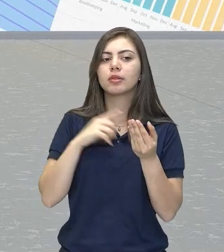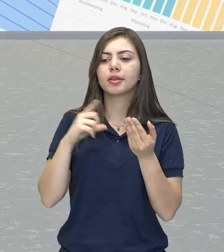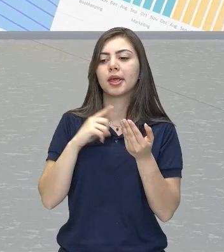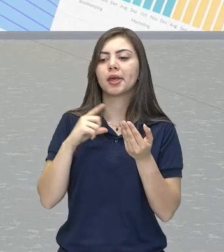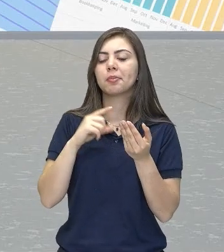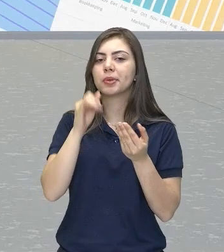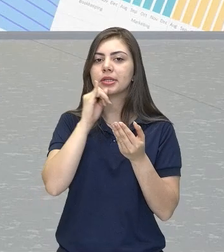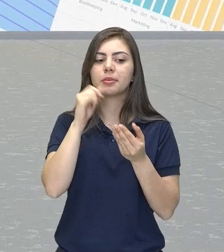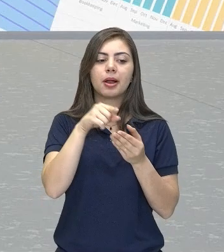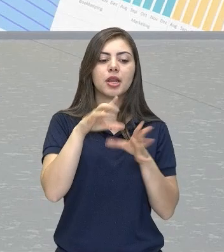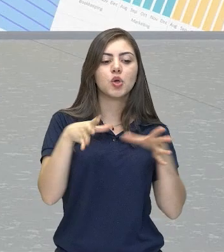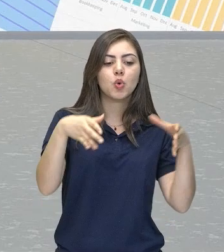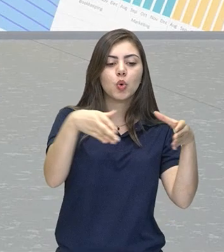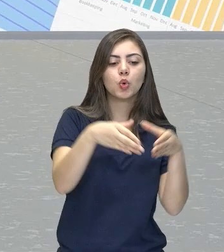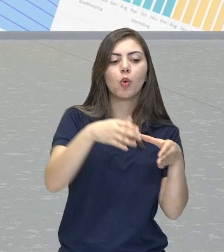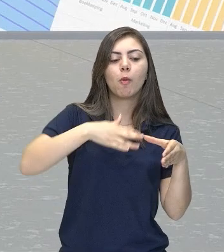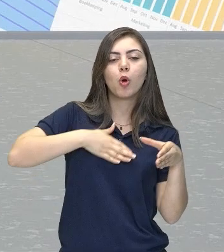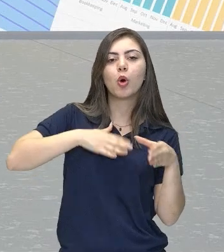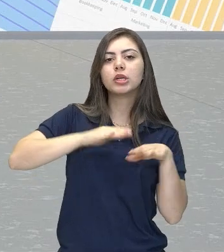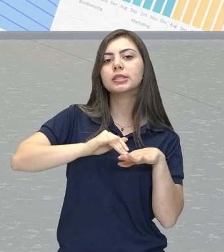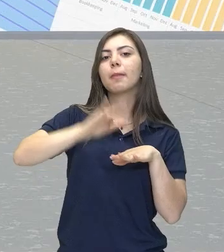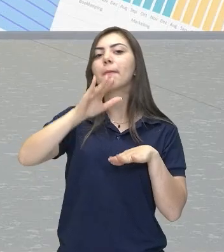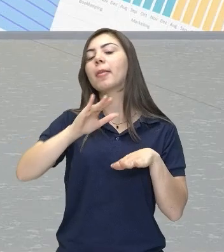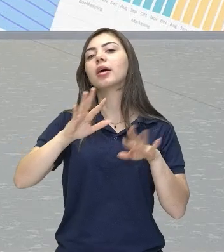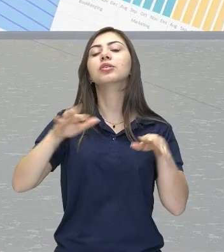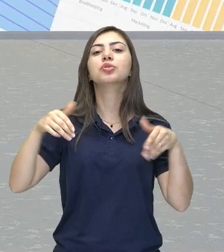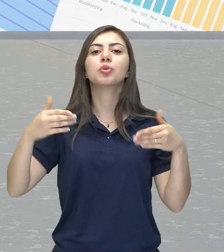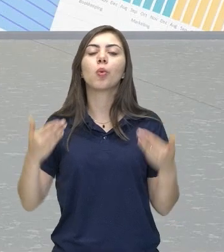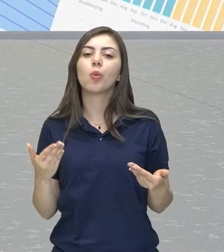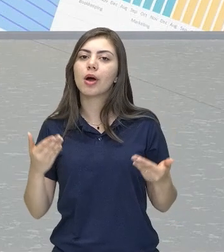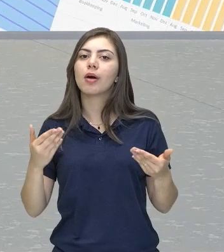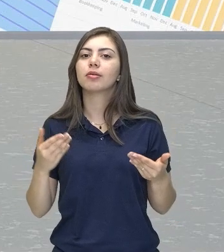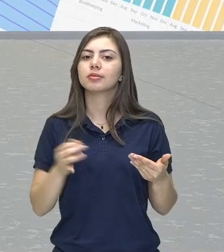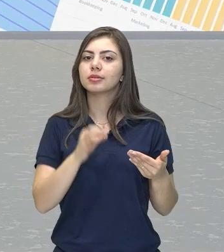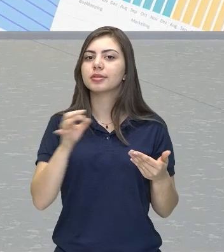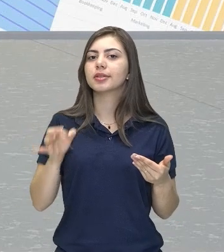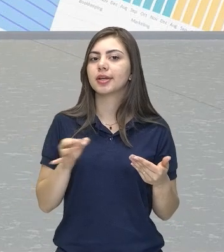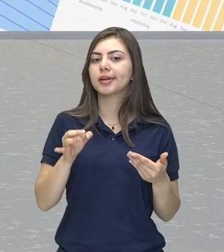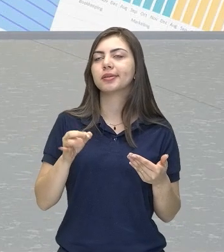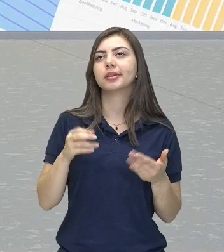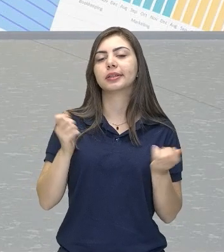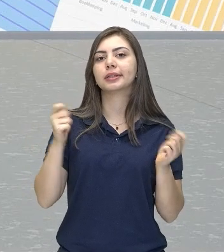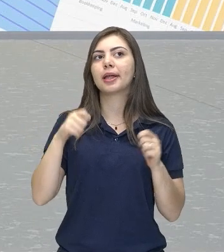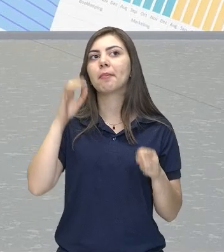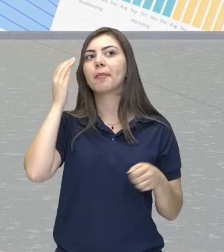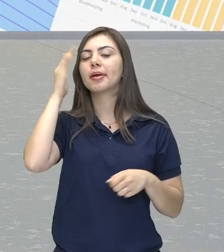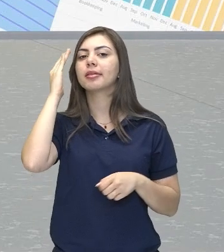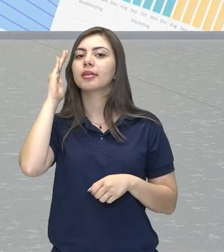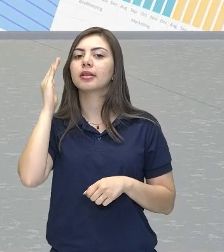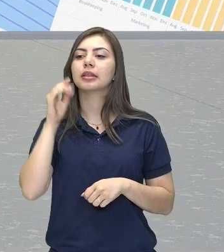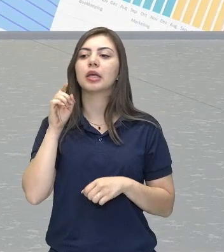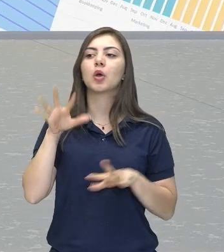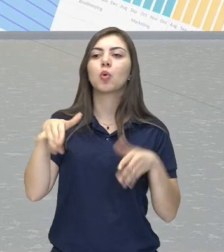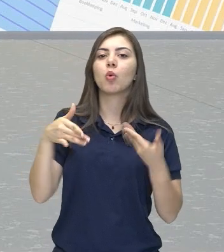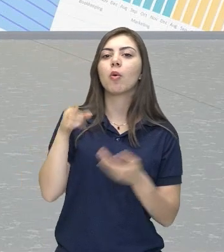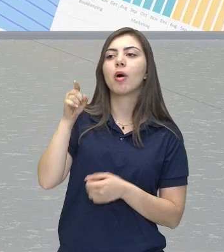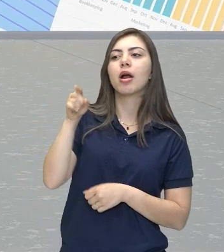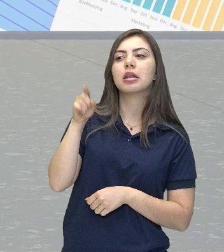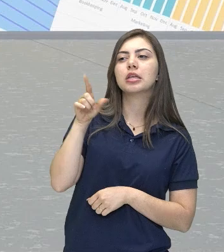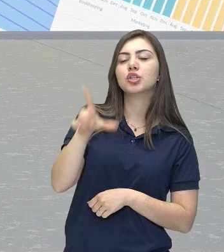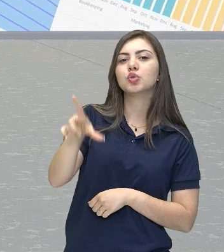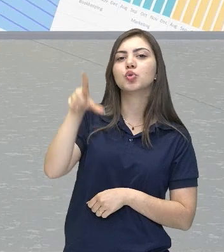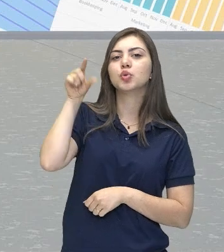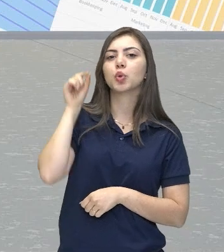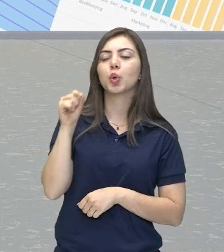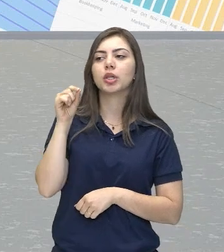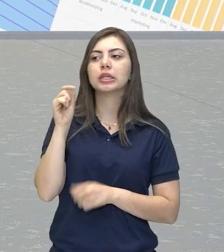qual candidato é o preferido, né, qual outro candidato que está concorrendo e tem chances, né, de ir para um segundo